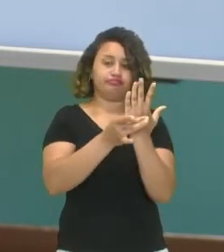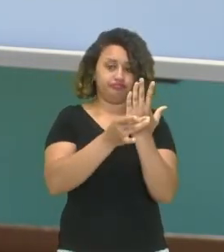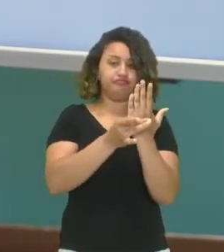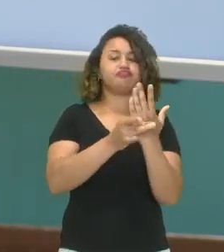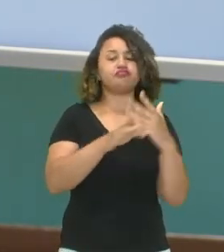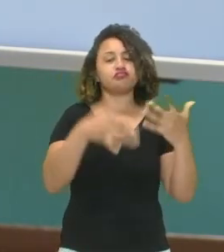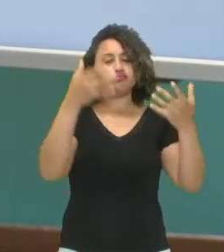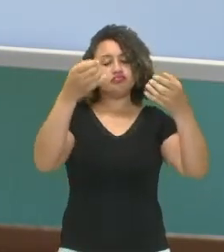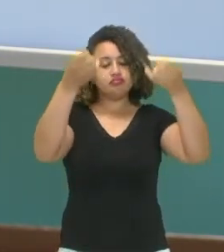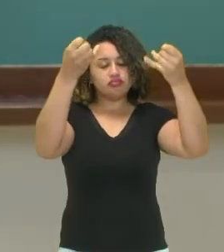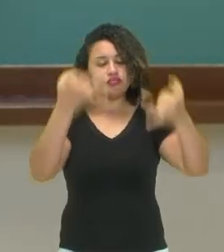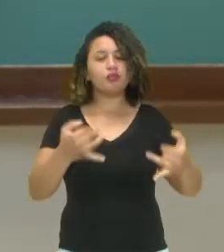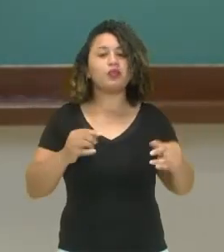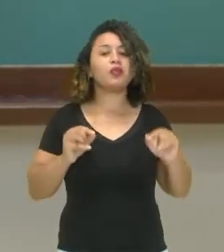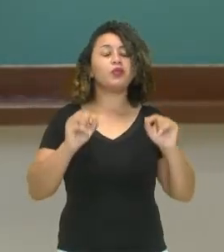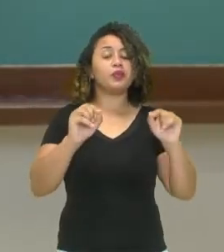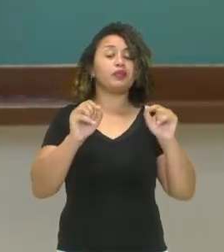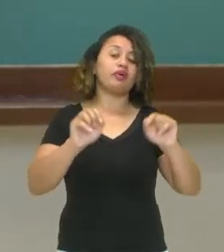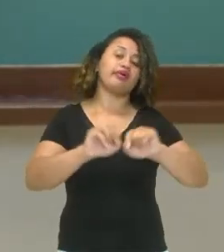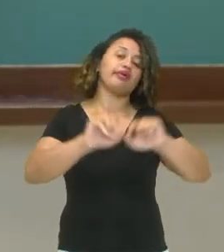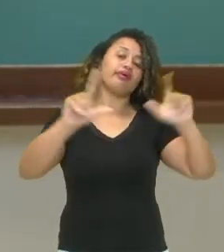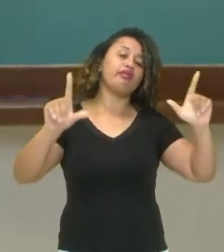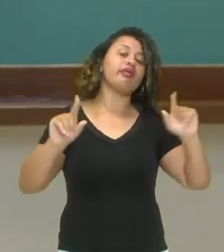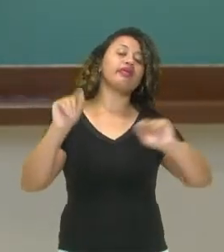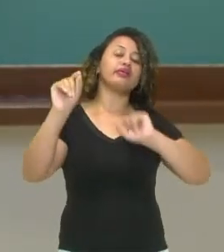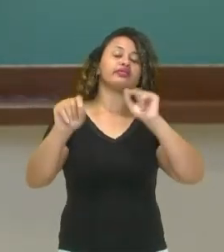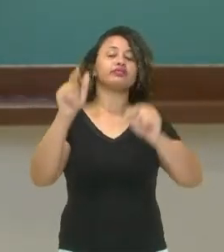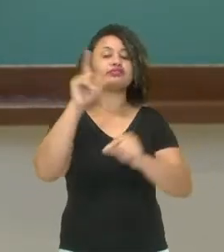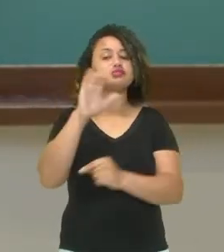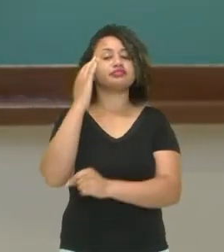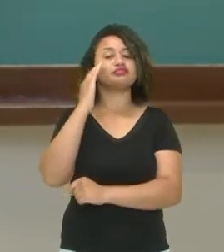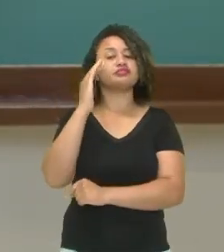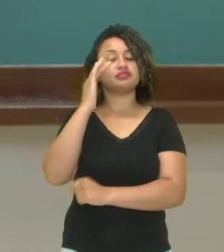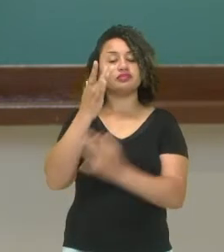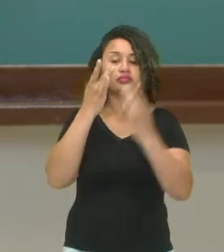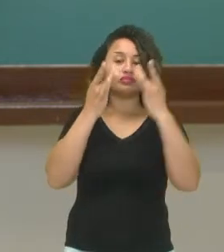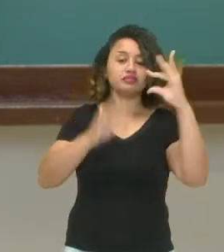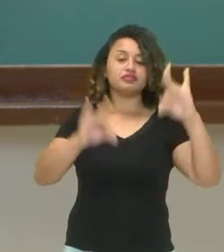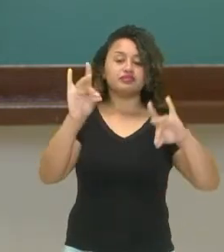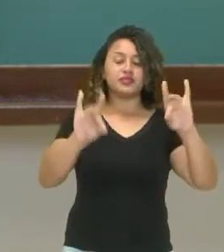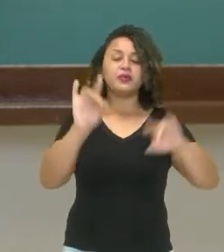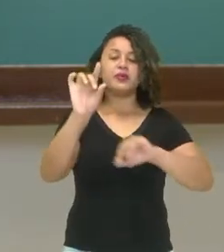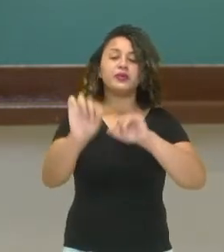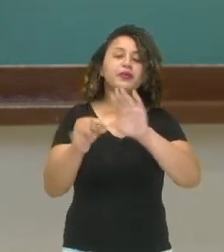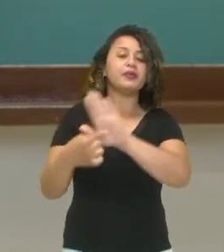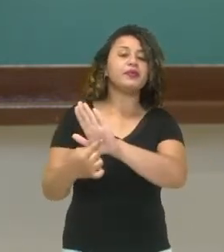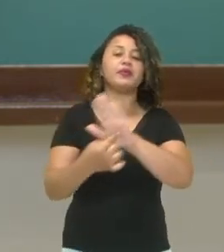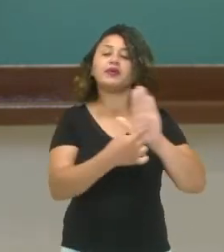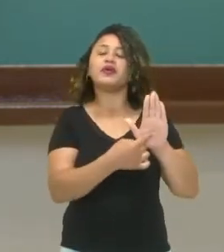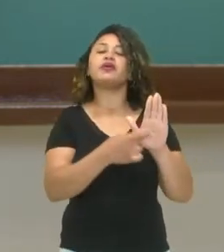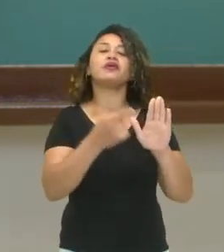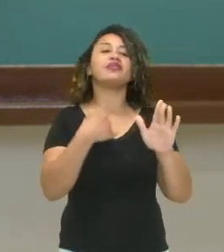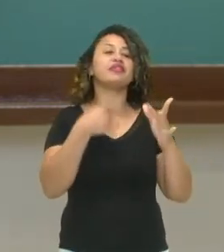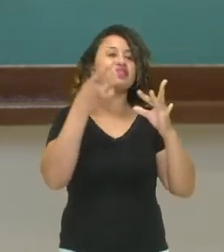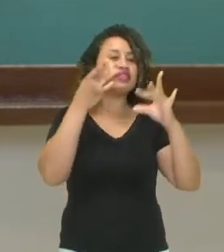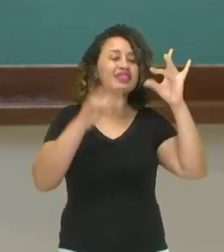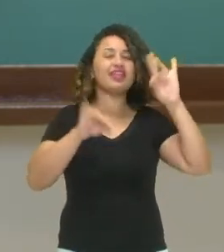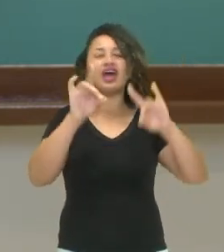de falar, logicamente a gente chega à conclusão que o teatro realista vai exibir peças